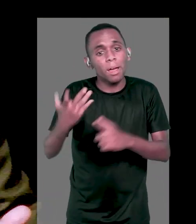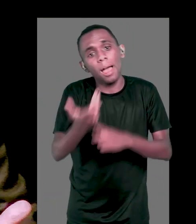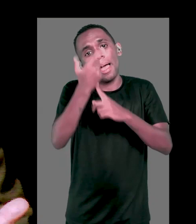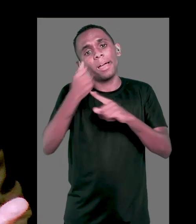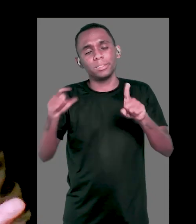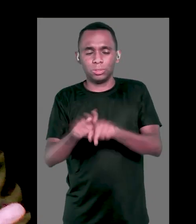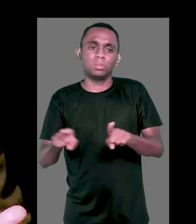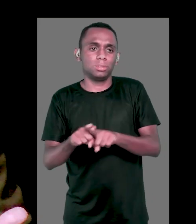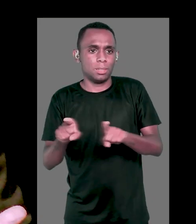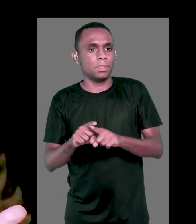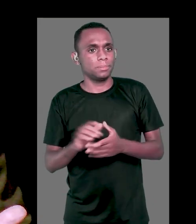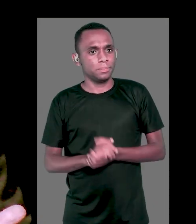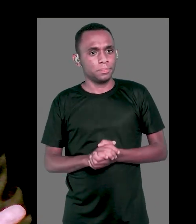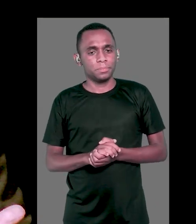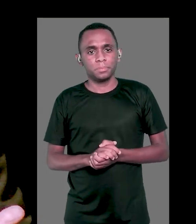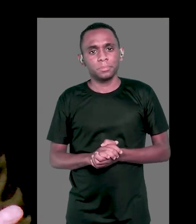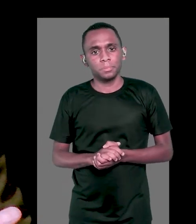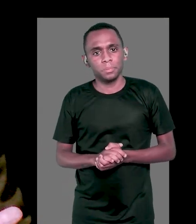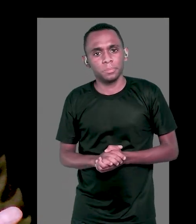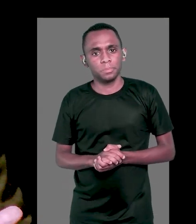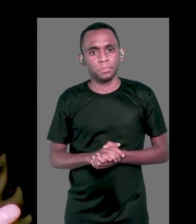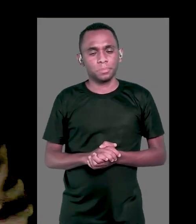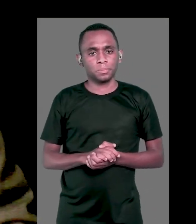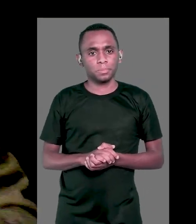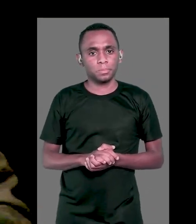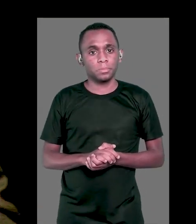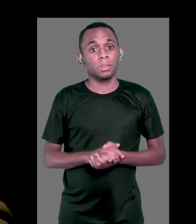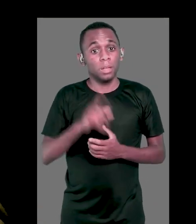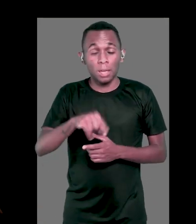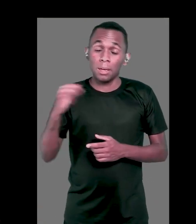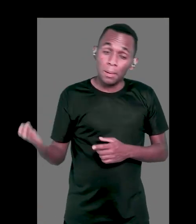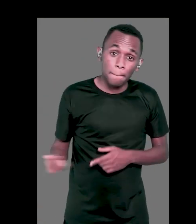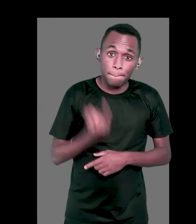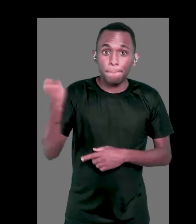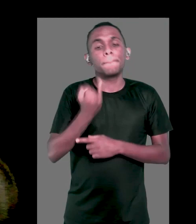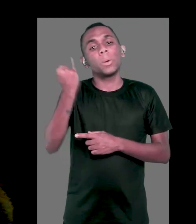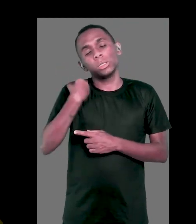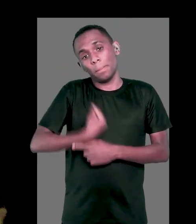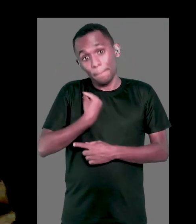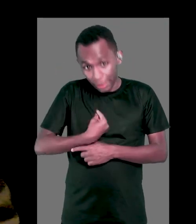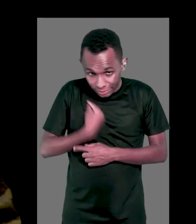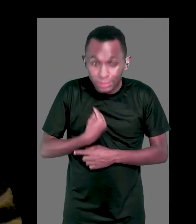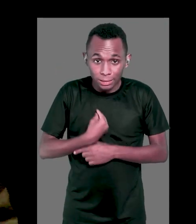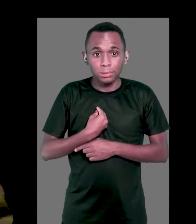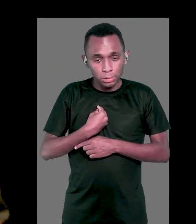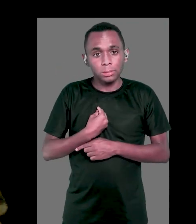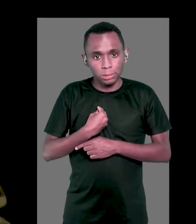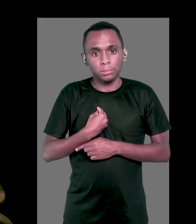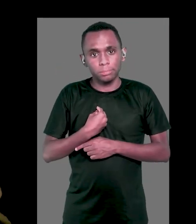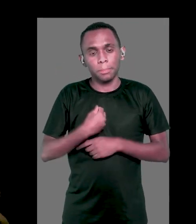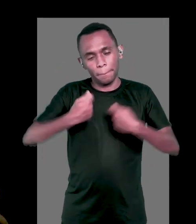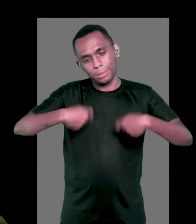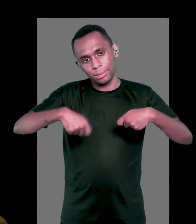uma finura muito muito grande então funciona assim a utilidade não exclui o o